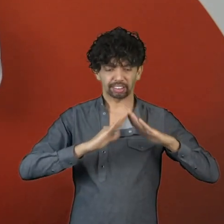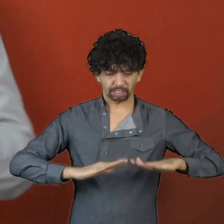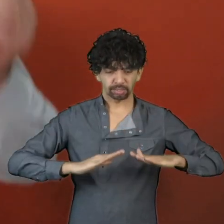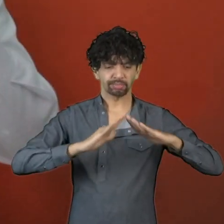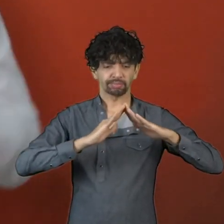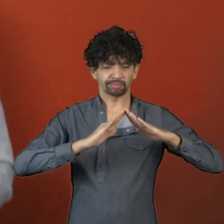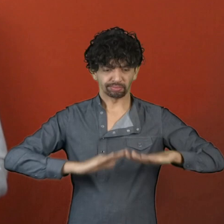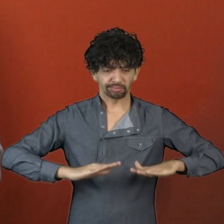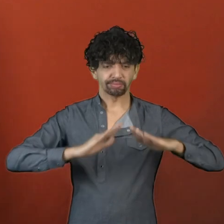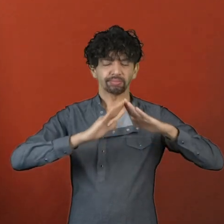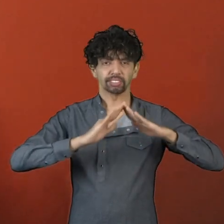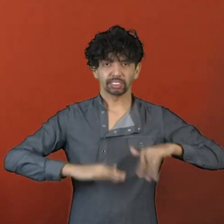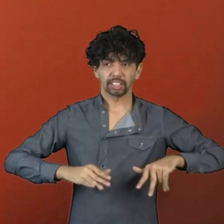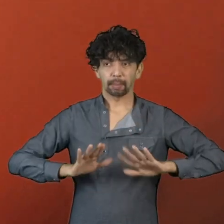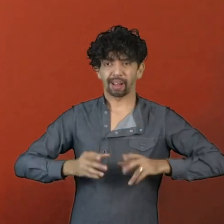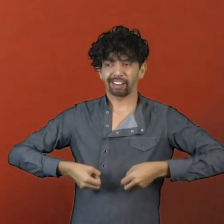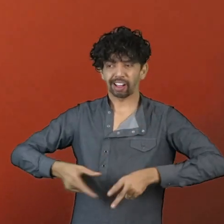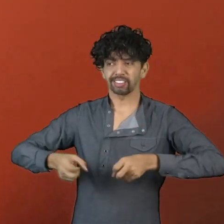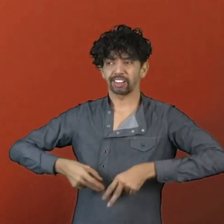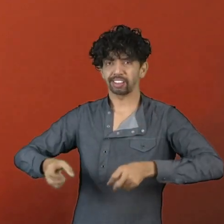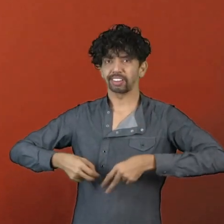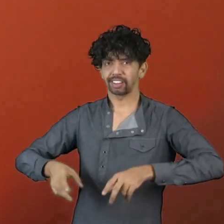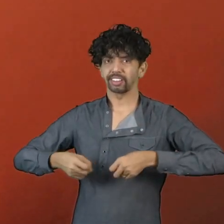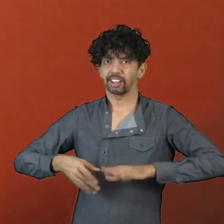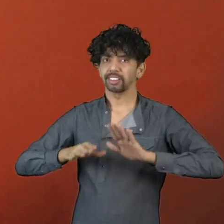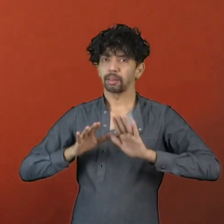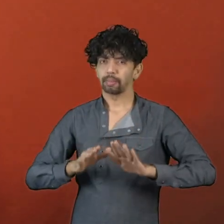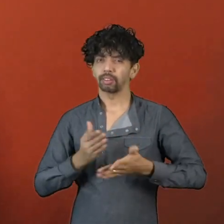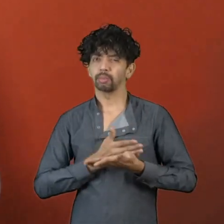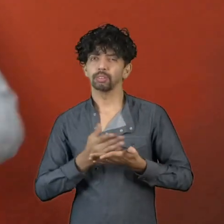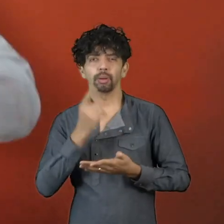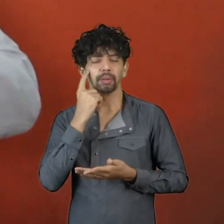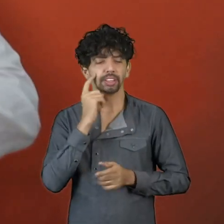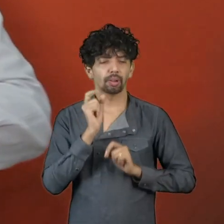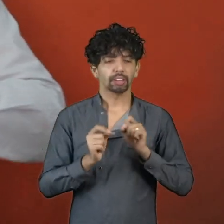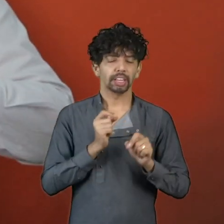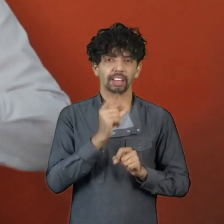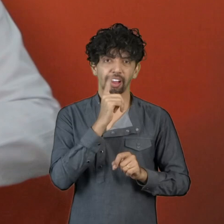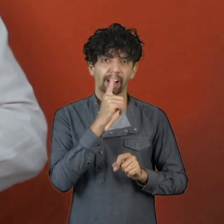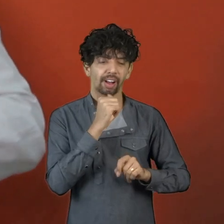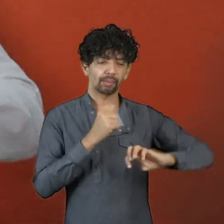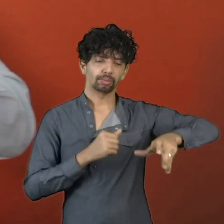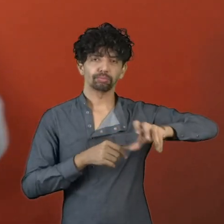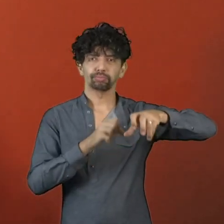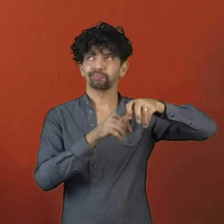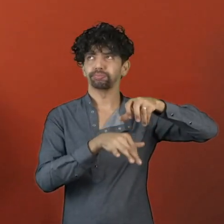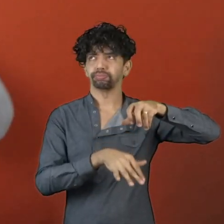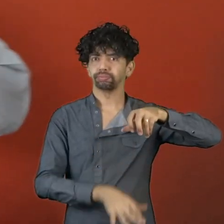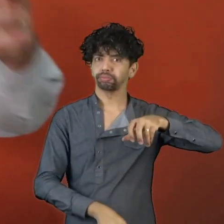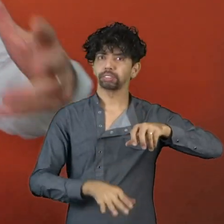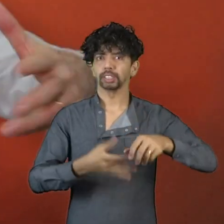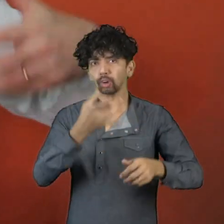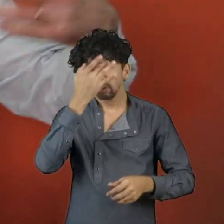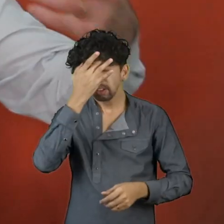casa, mas começamos a olhar aquele desperdício. Desperdício na água, na energia, no telefone,